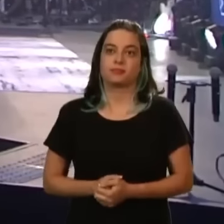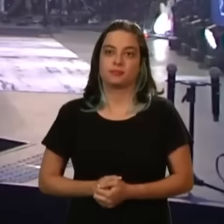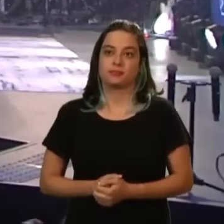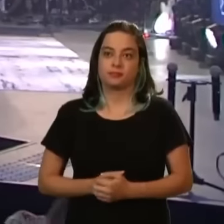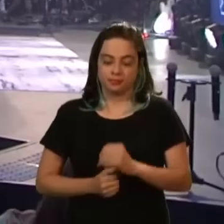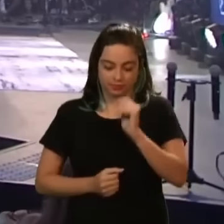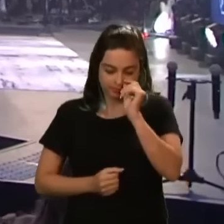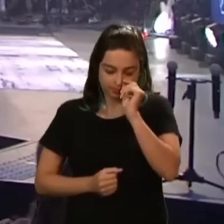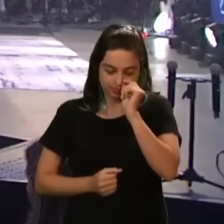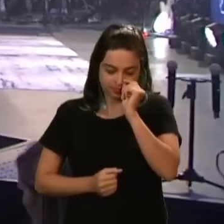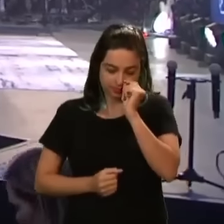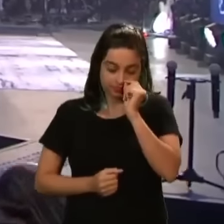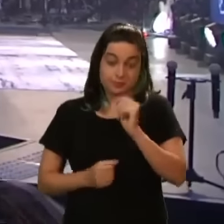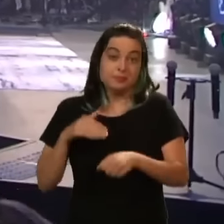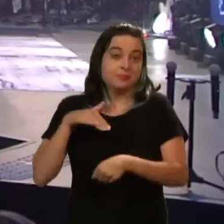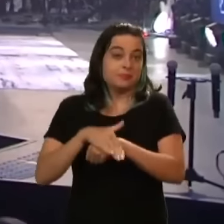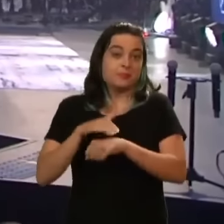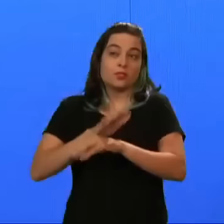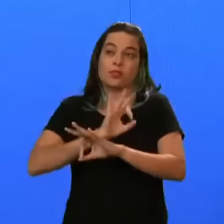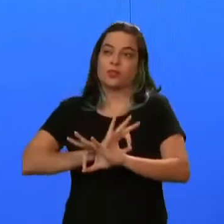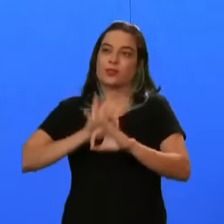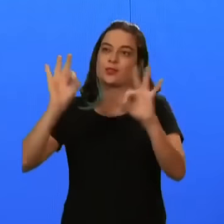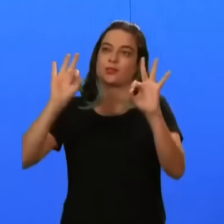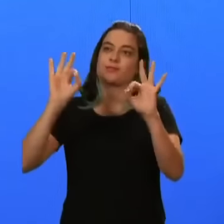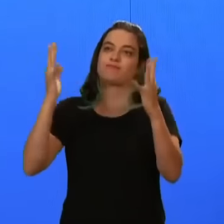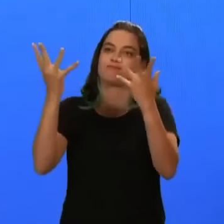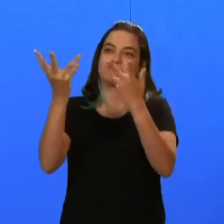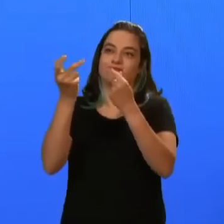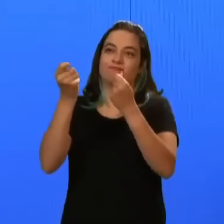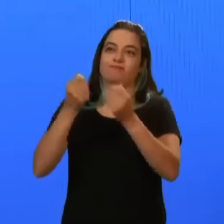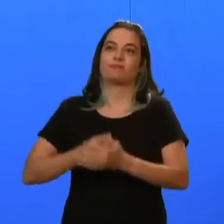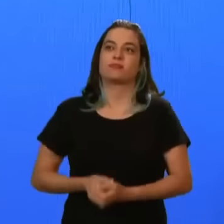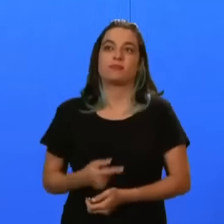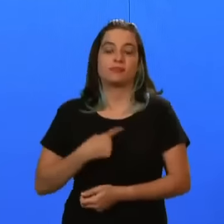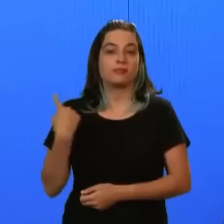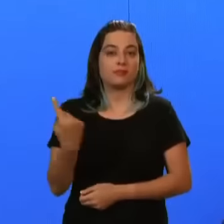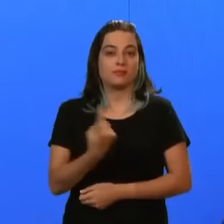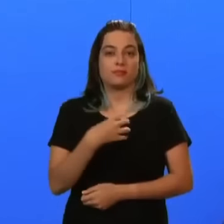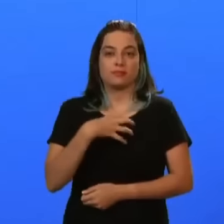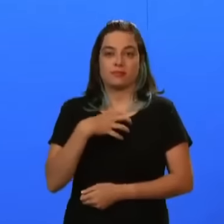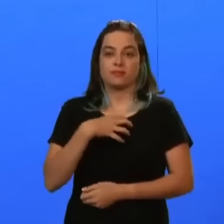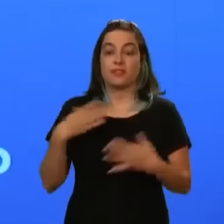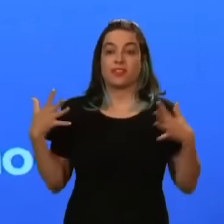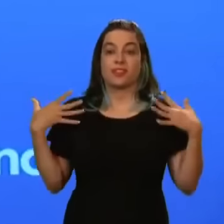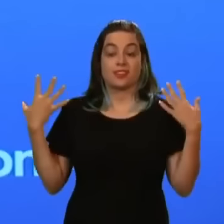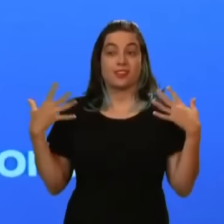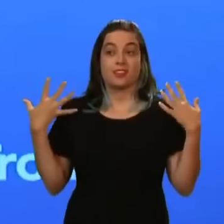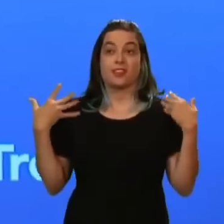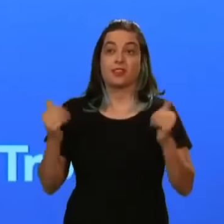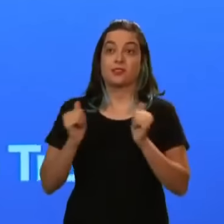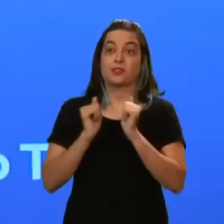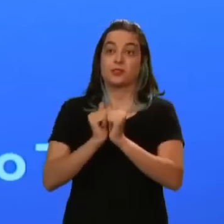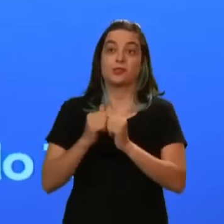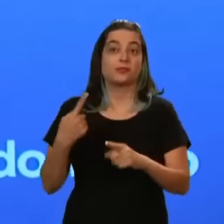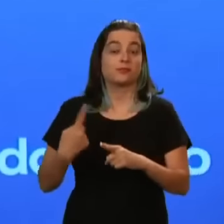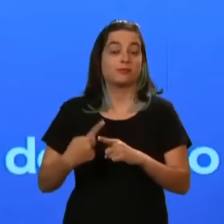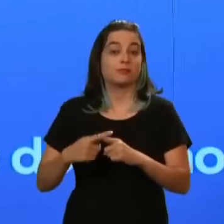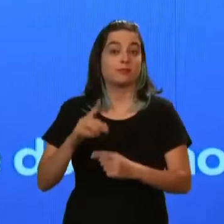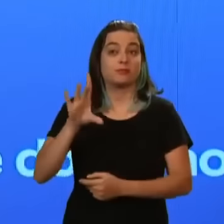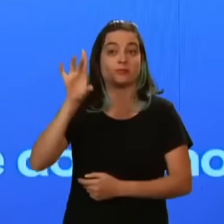Uau, que noite maravilhosa! A gente pode se alegrar aqui juntas, porque o Senhor nos